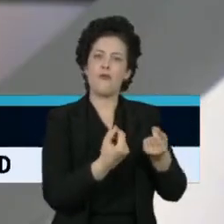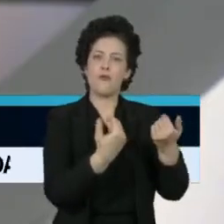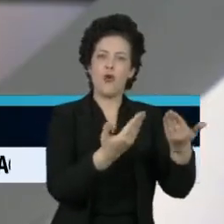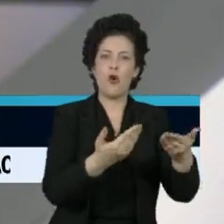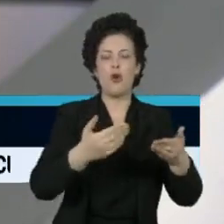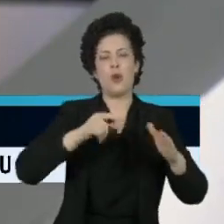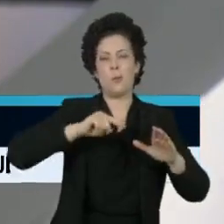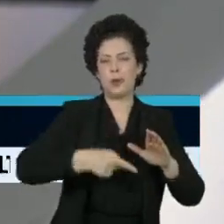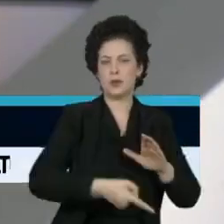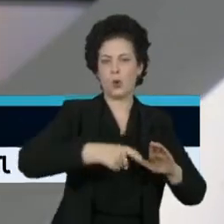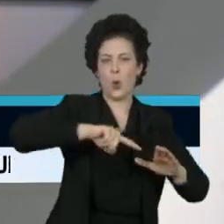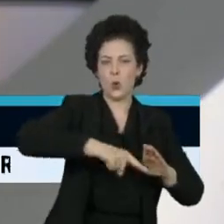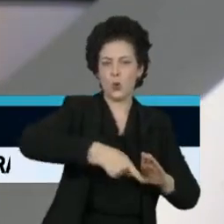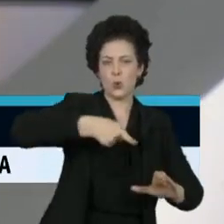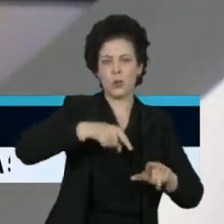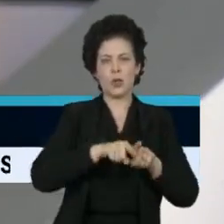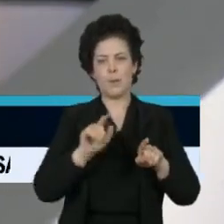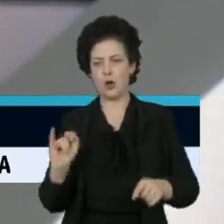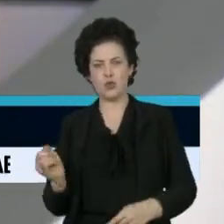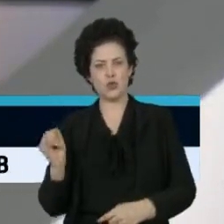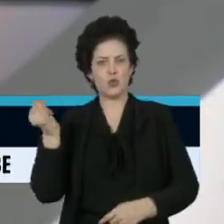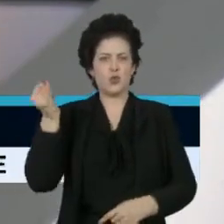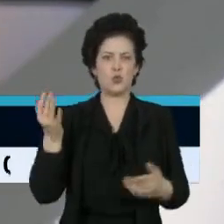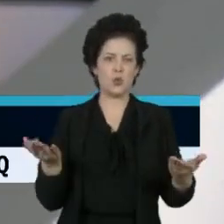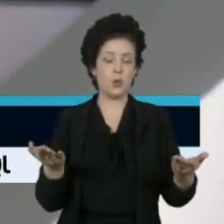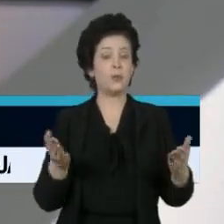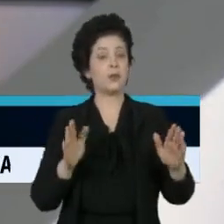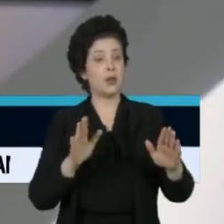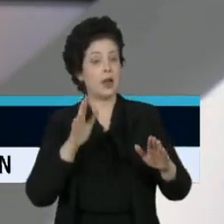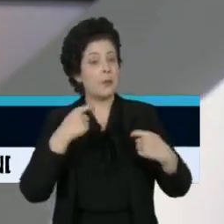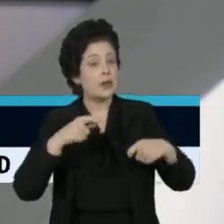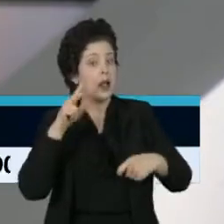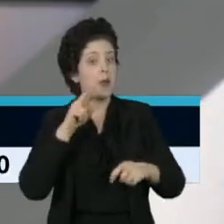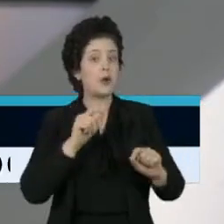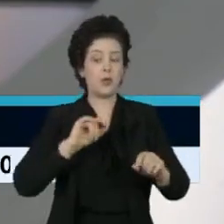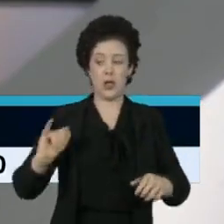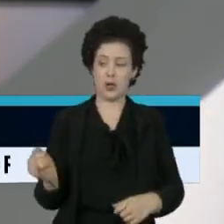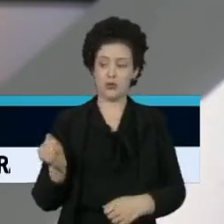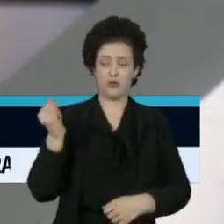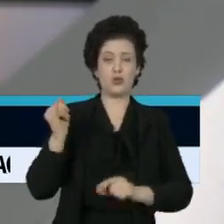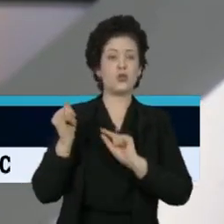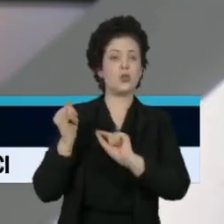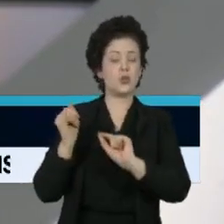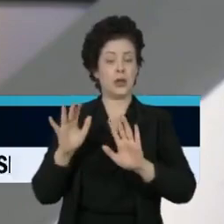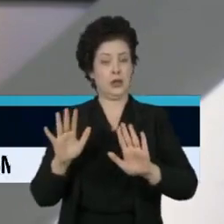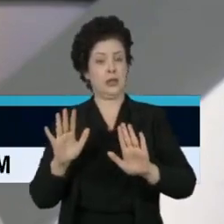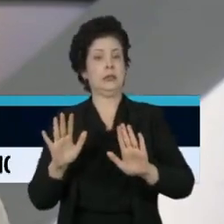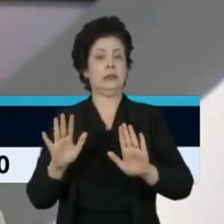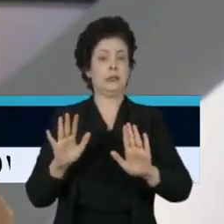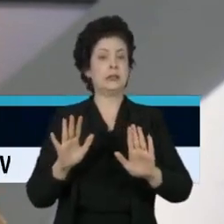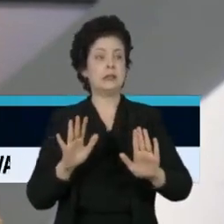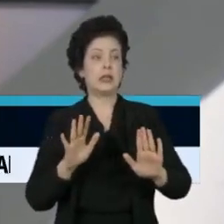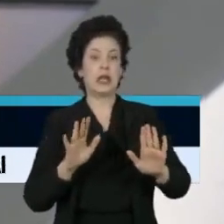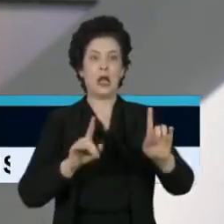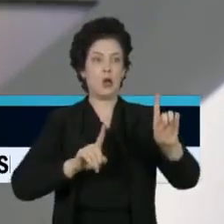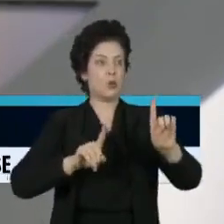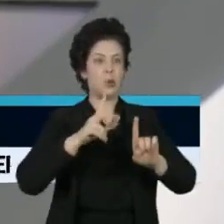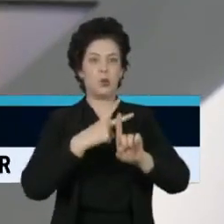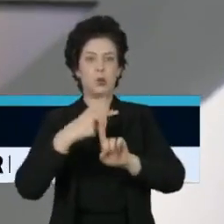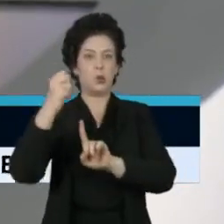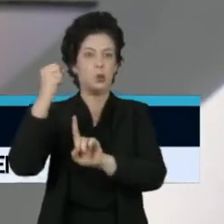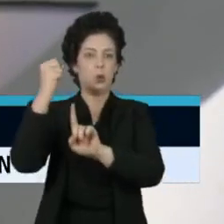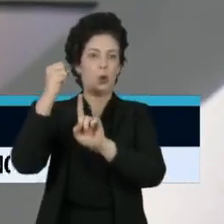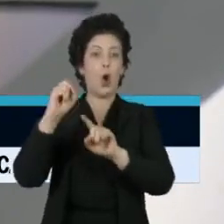externo do petróleo e sobretudo os juros agora é bom a gente lembrar que esse juro nos coloca se não é como campeões